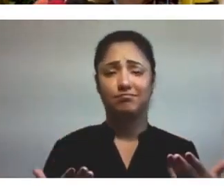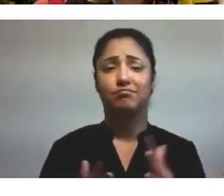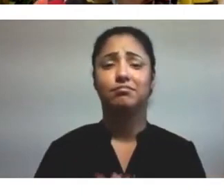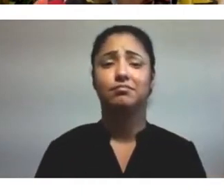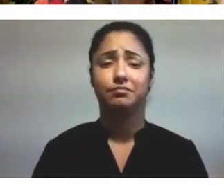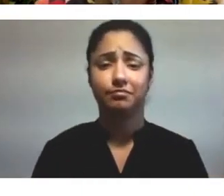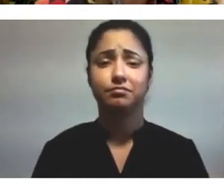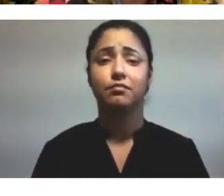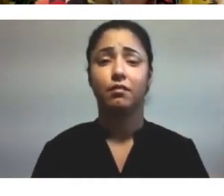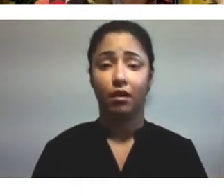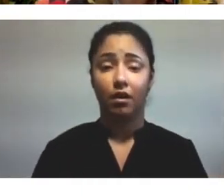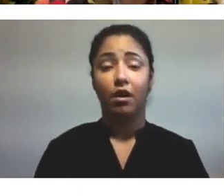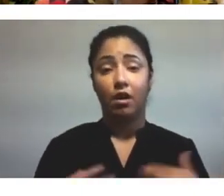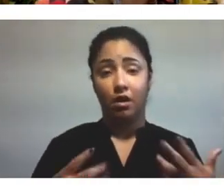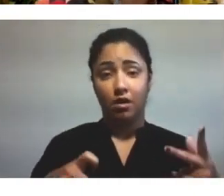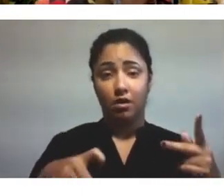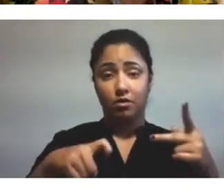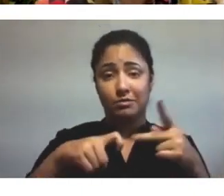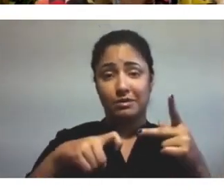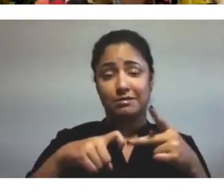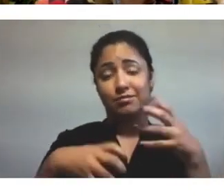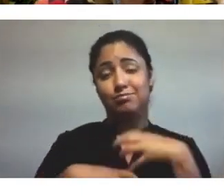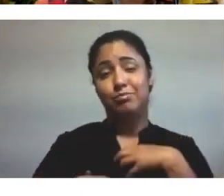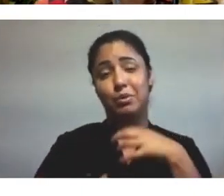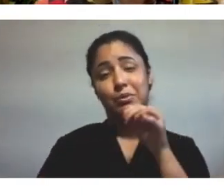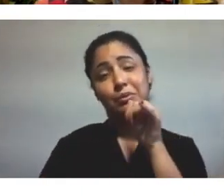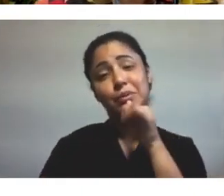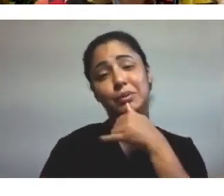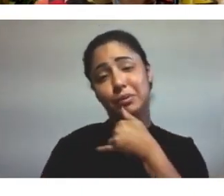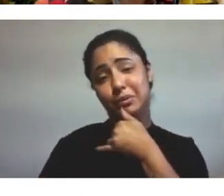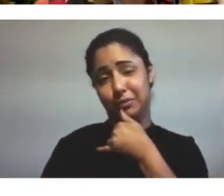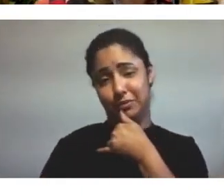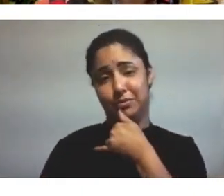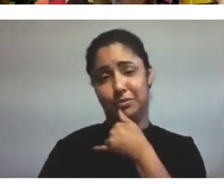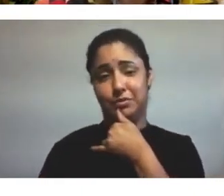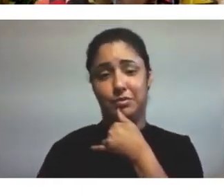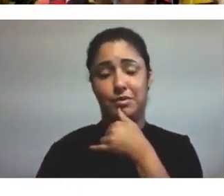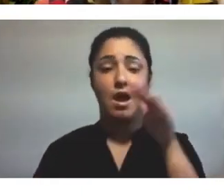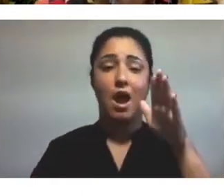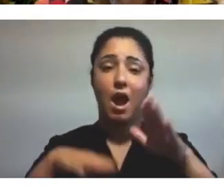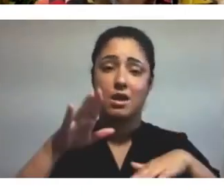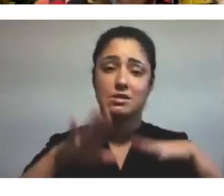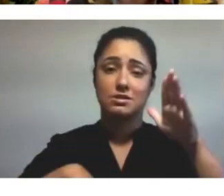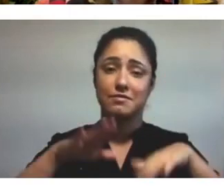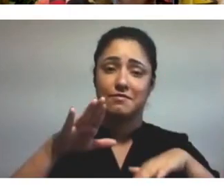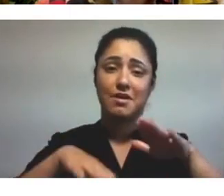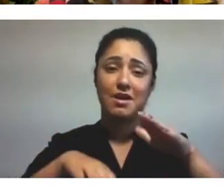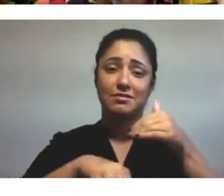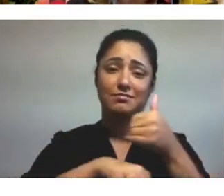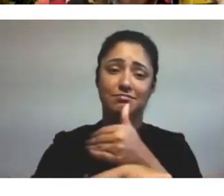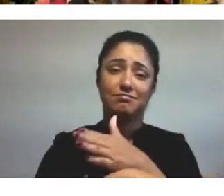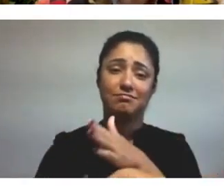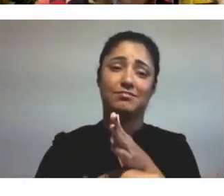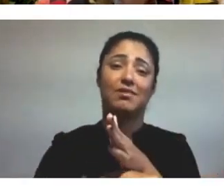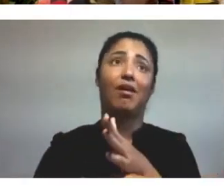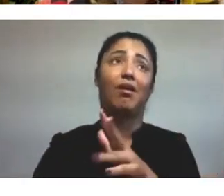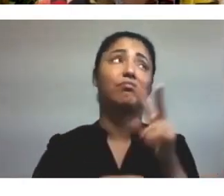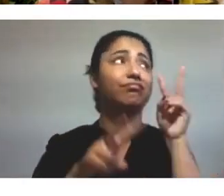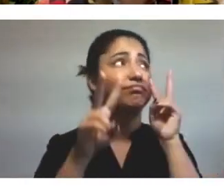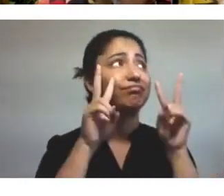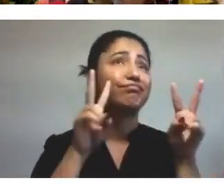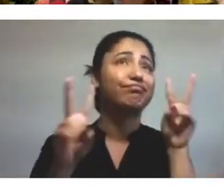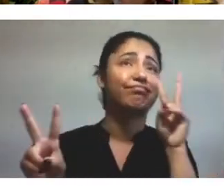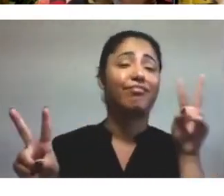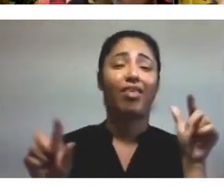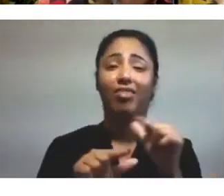E esses pacientes ali estão desanimados, muitas vezes gastando tempo olhando para o nada, para o